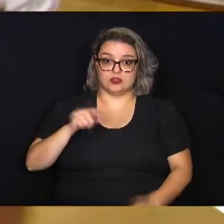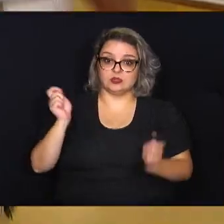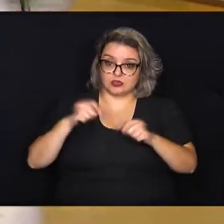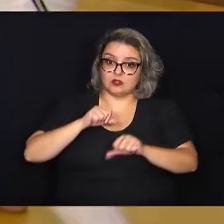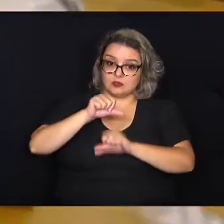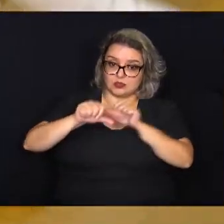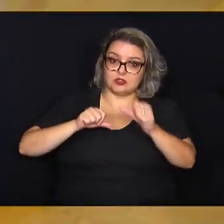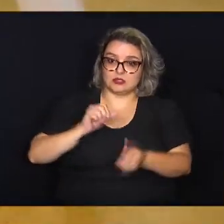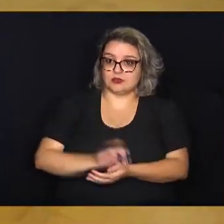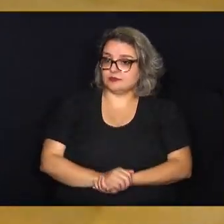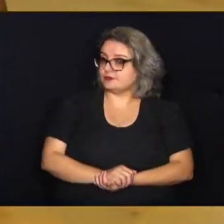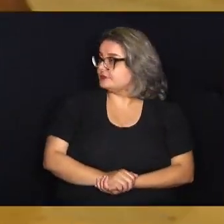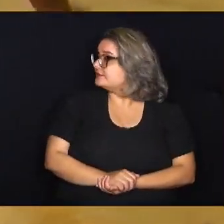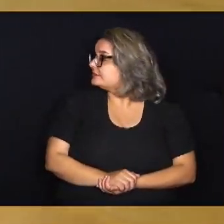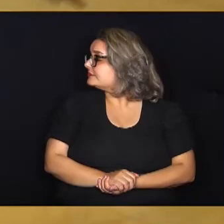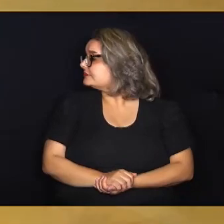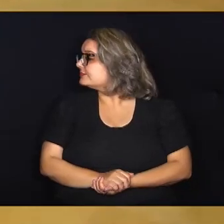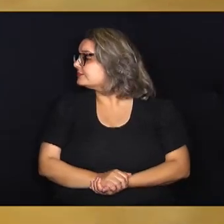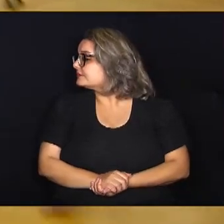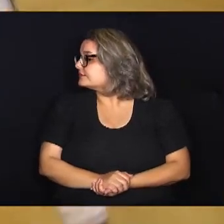transformador.